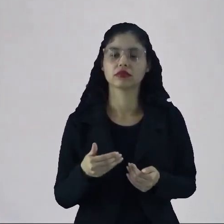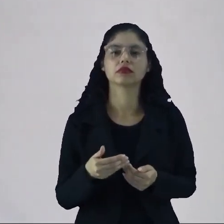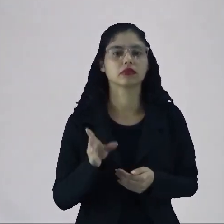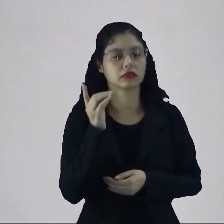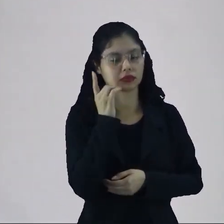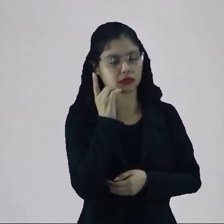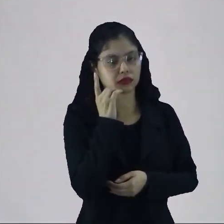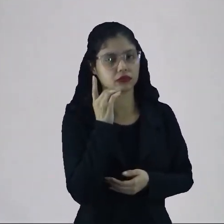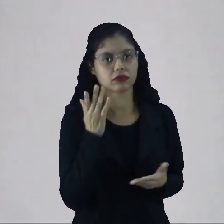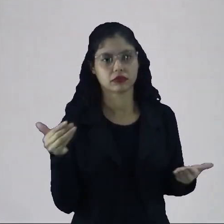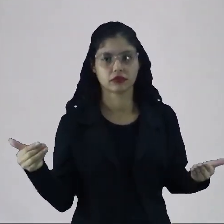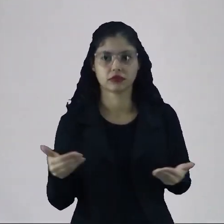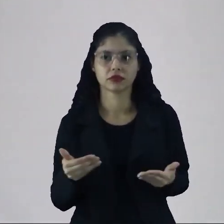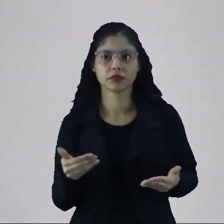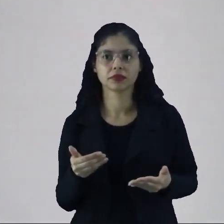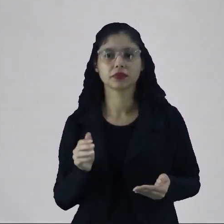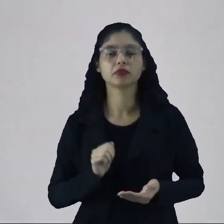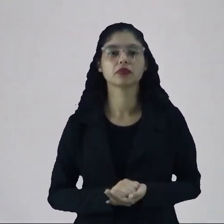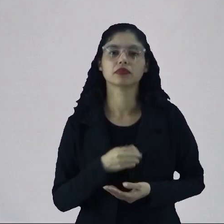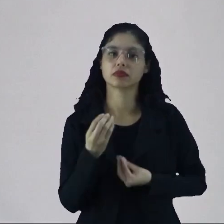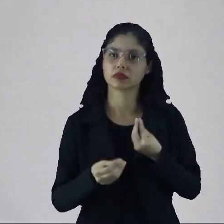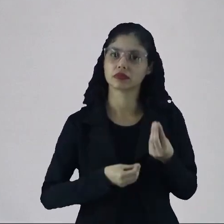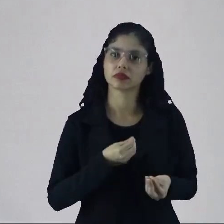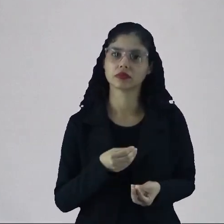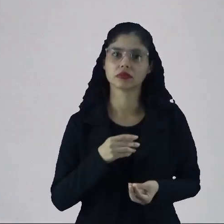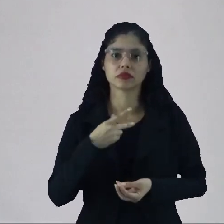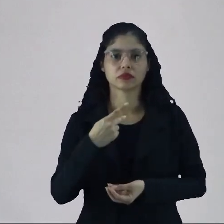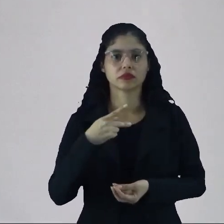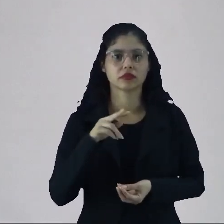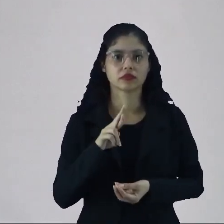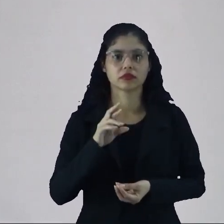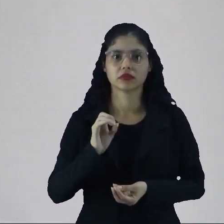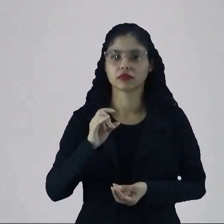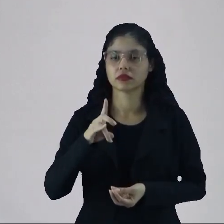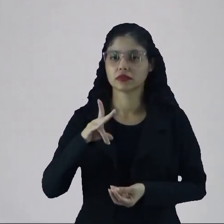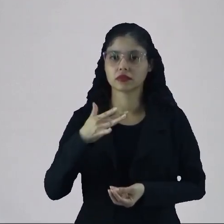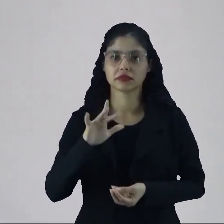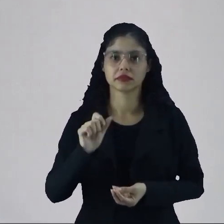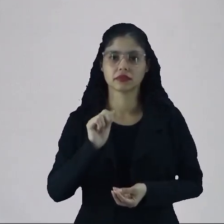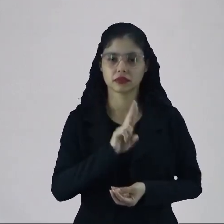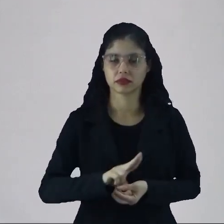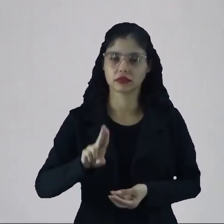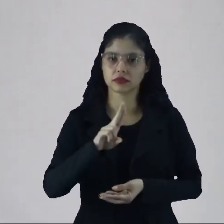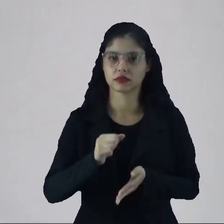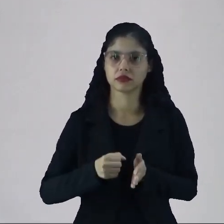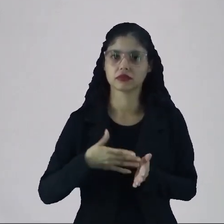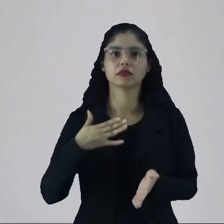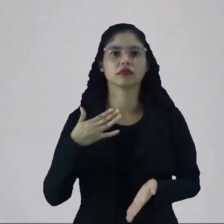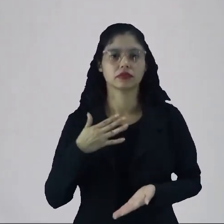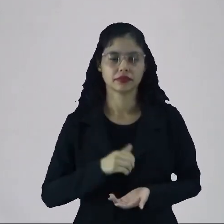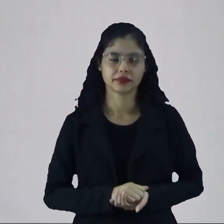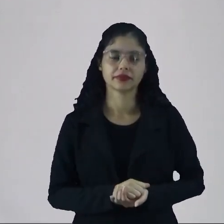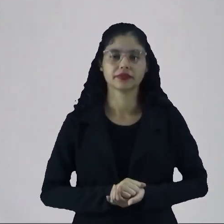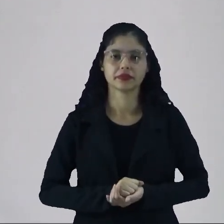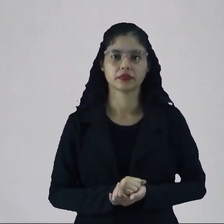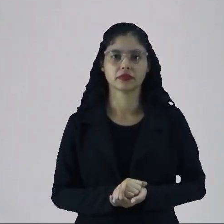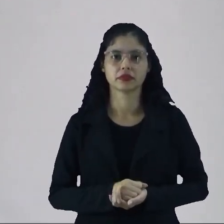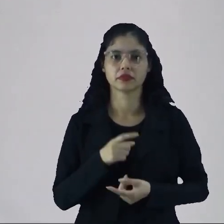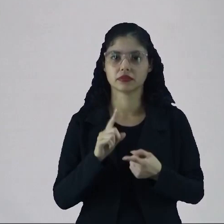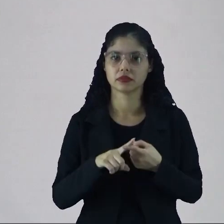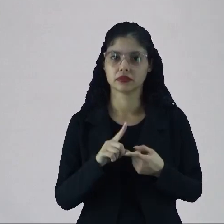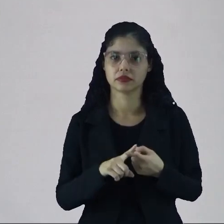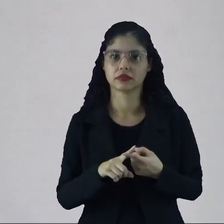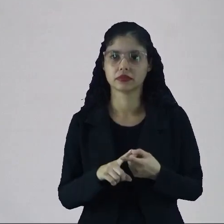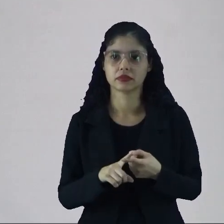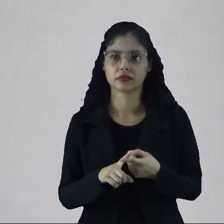dias atuais, tá? Como se diz, as promoções. Utiliza muito isso nas promoções, porque